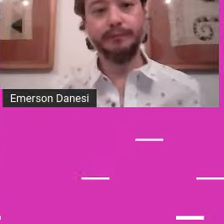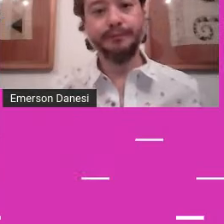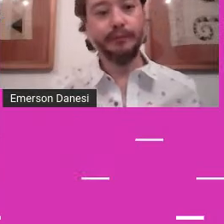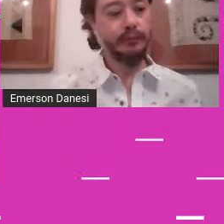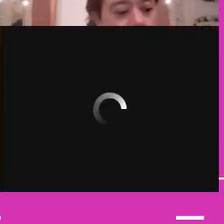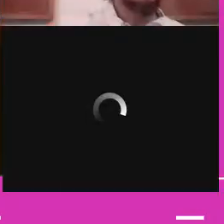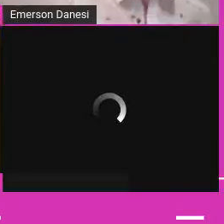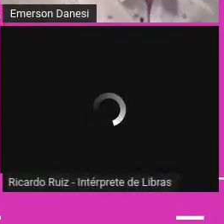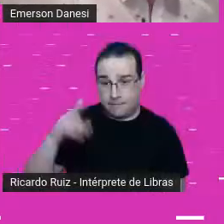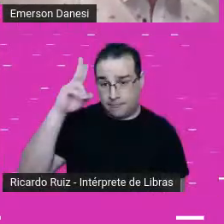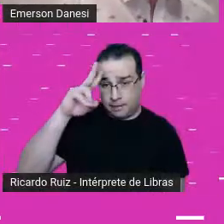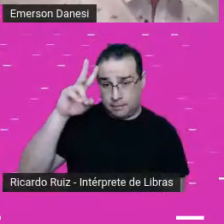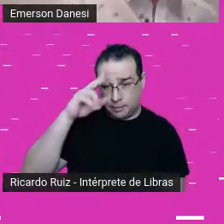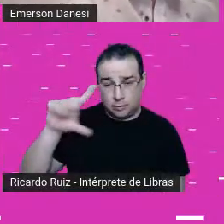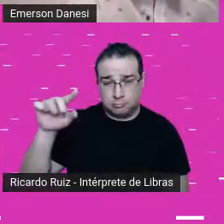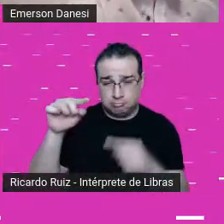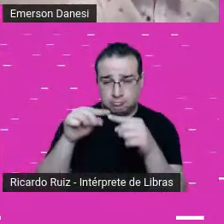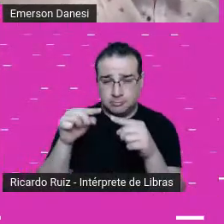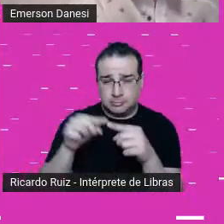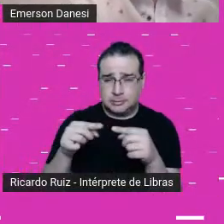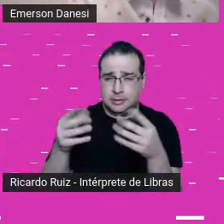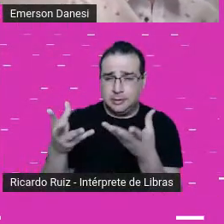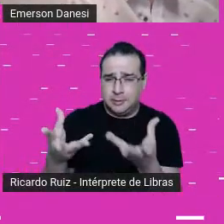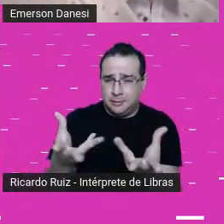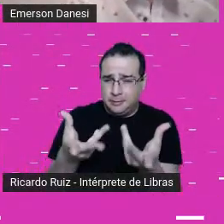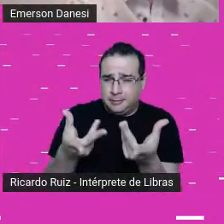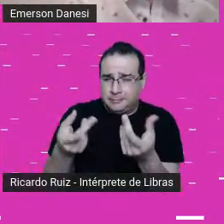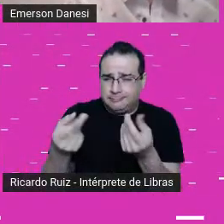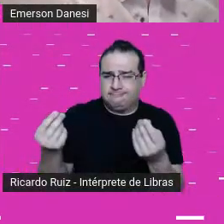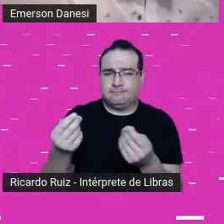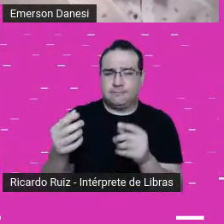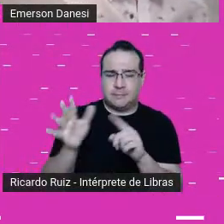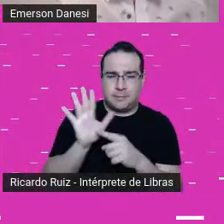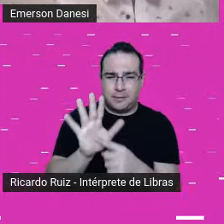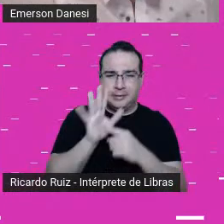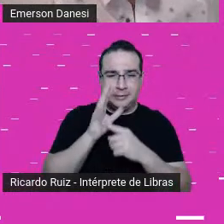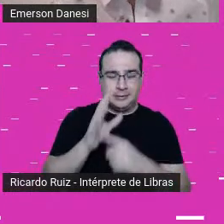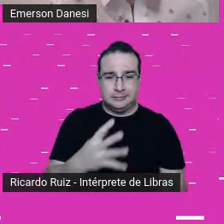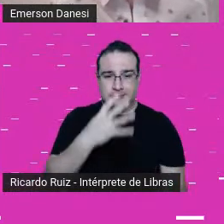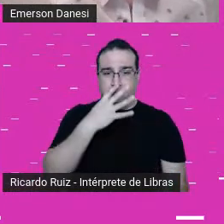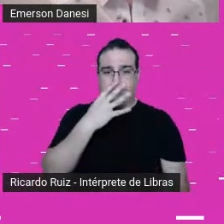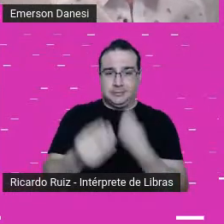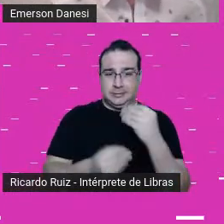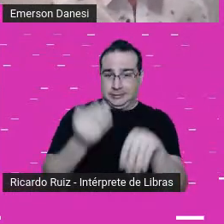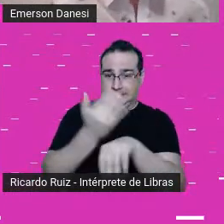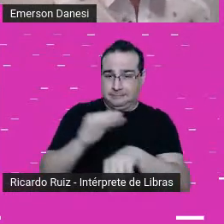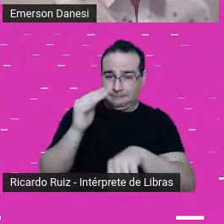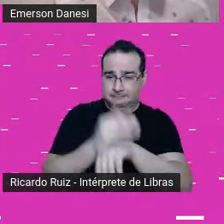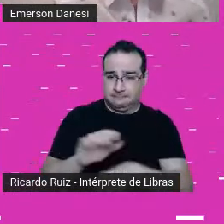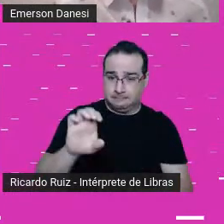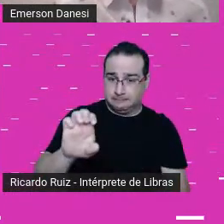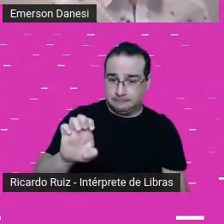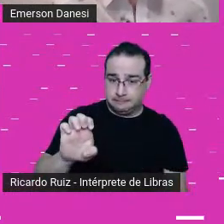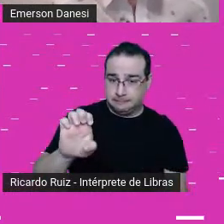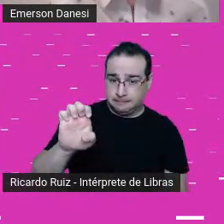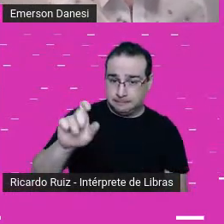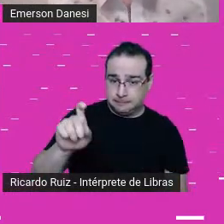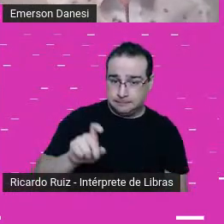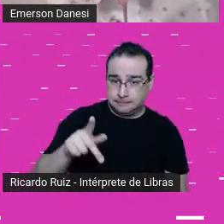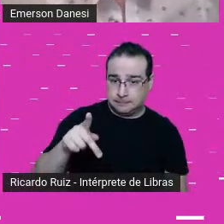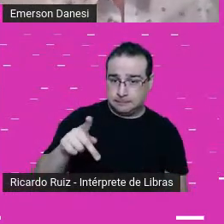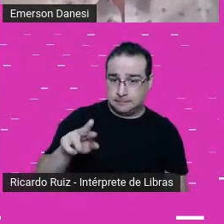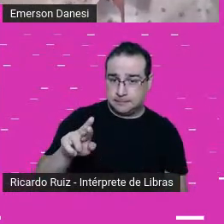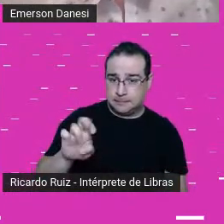que tinha muito nos ensaios, que era a ideia do expressionismo. Lembra o quanto que a gente fez de exercício de expressionismo? Então, só